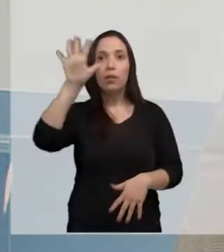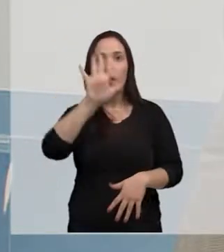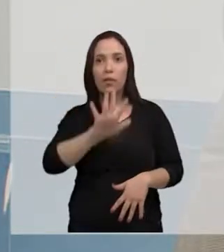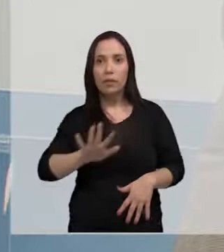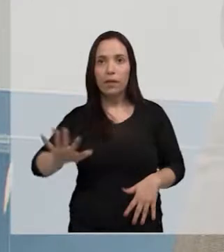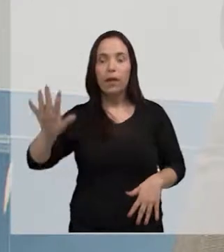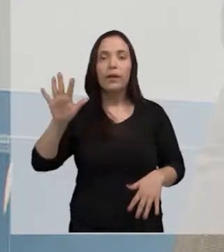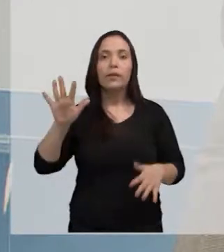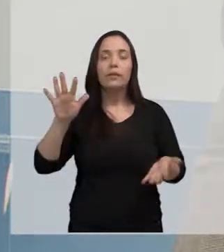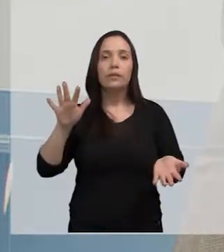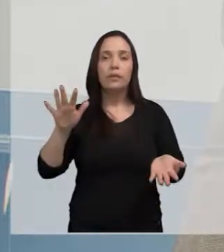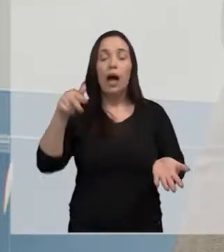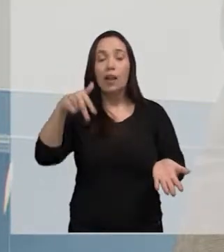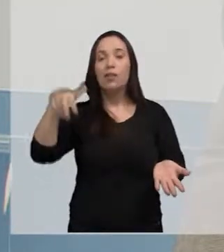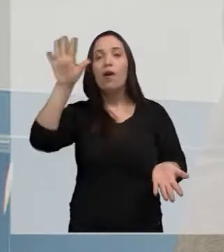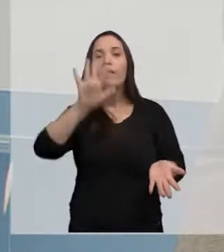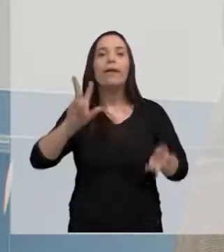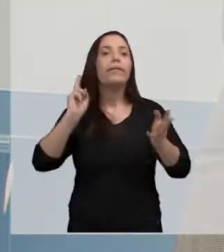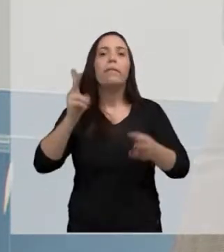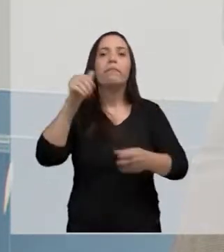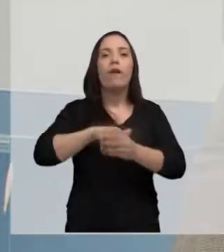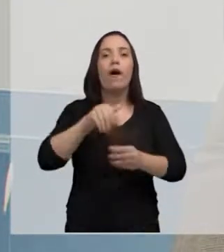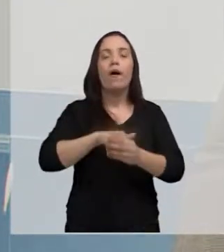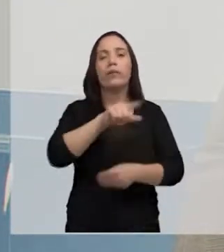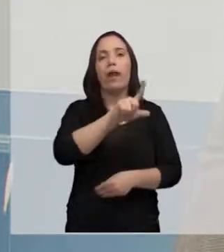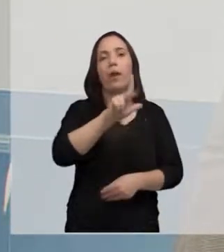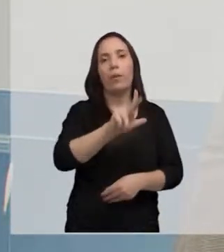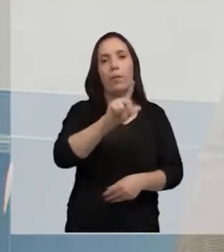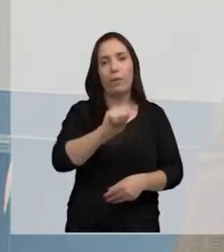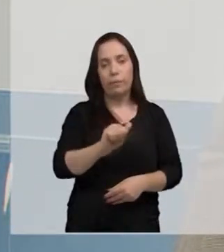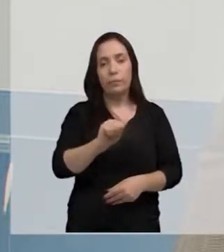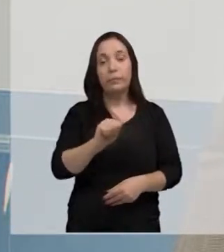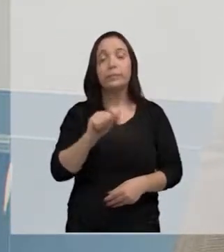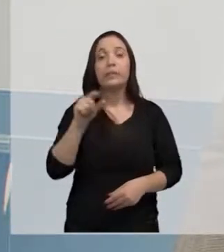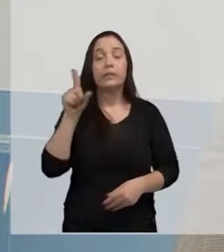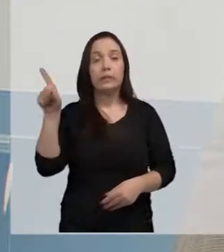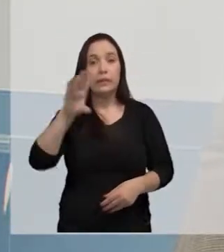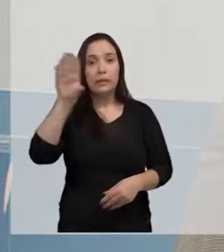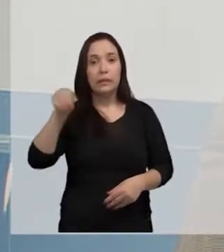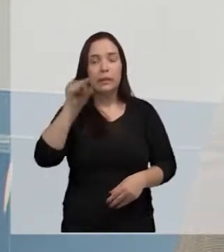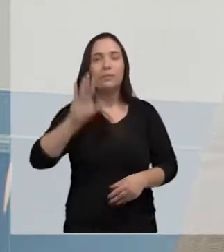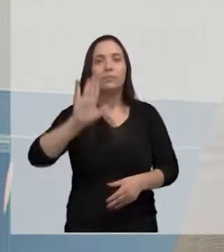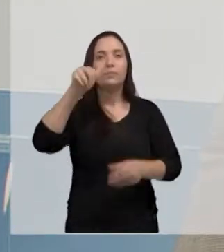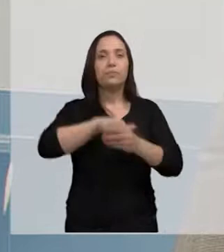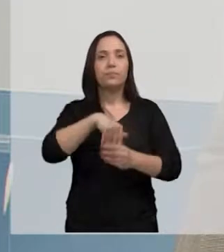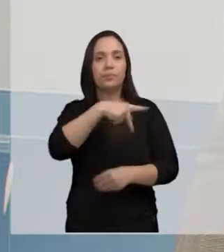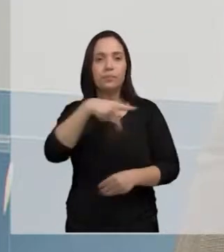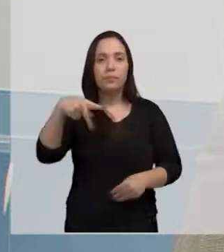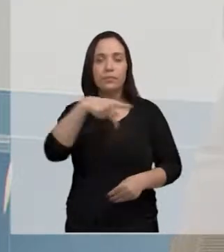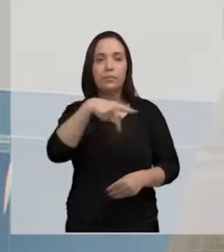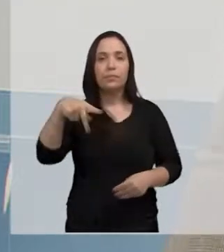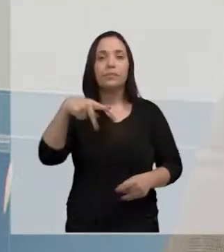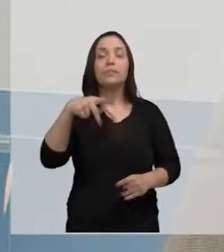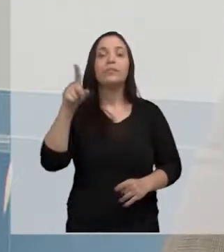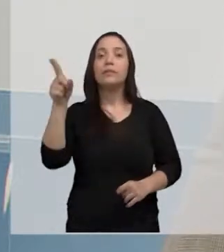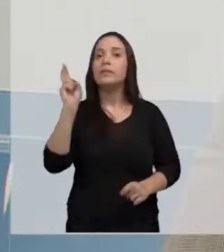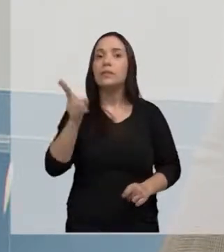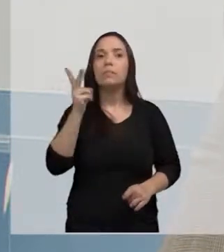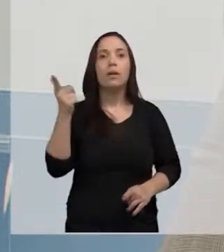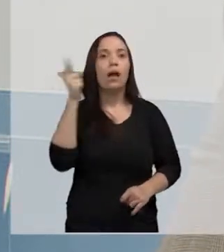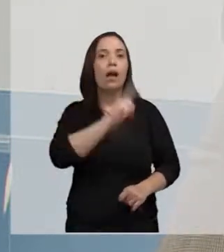dava força ao Ciro, ao Lula. E o Ciro, nas 3 eleições que participou do presidente, todas as 3 ele ganhou no estado